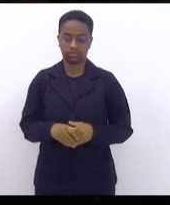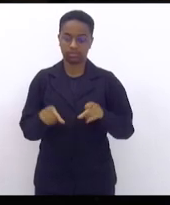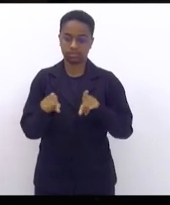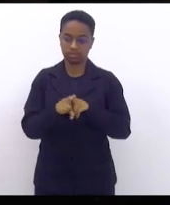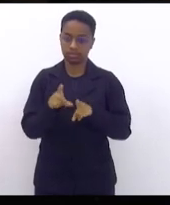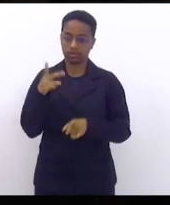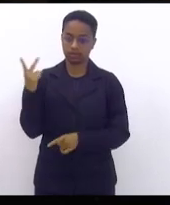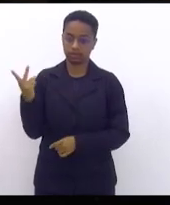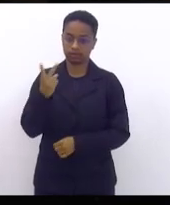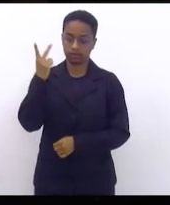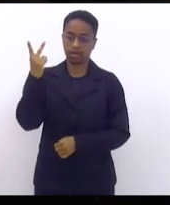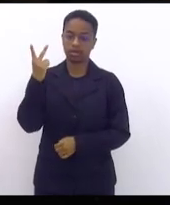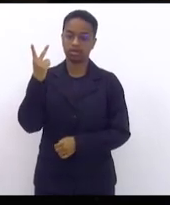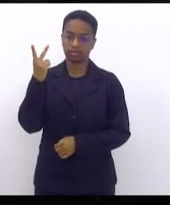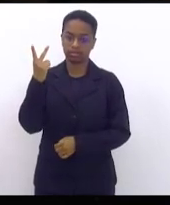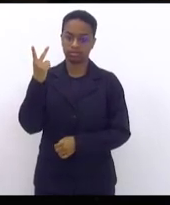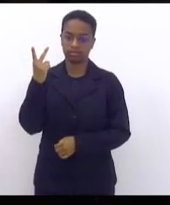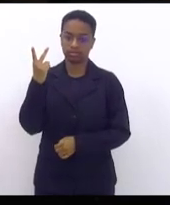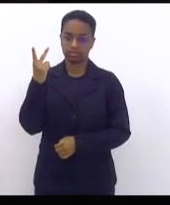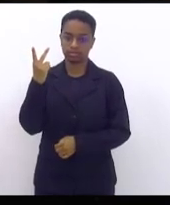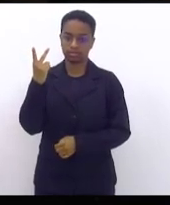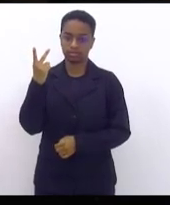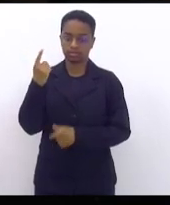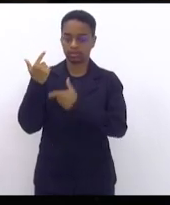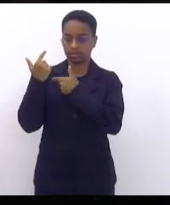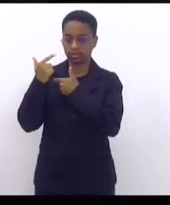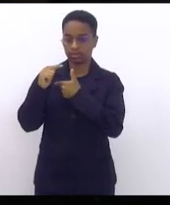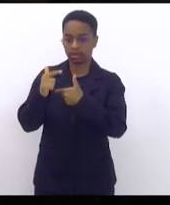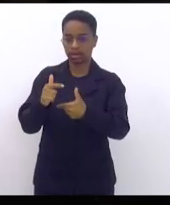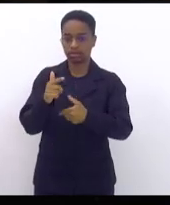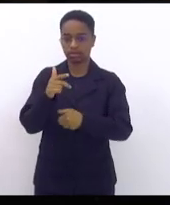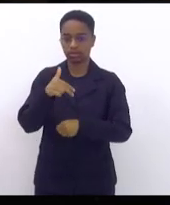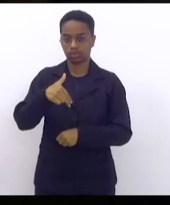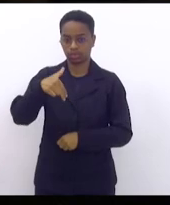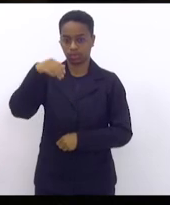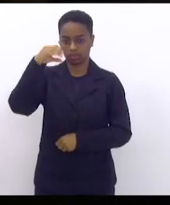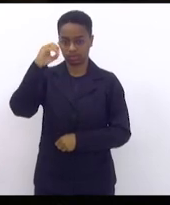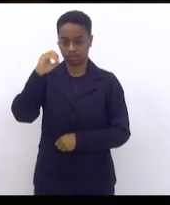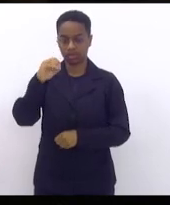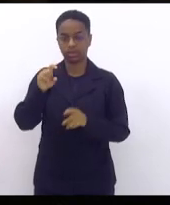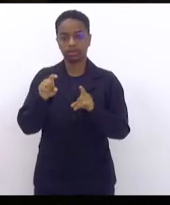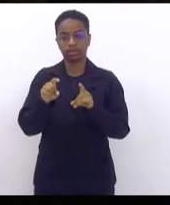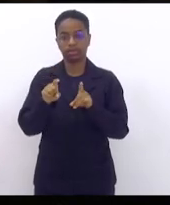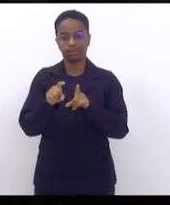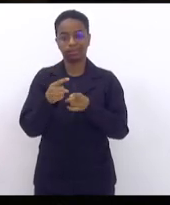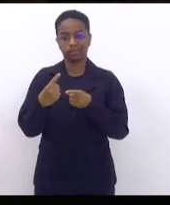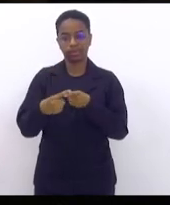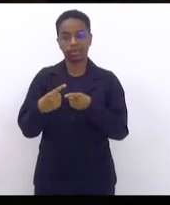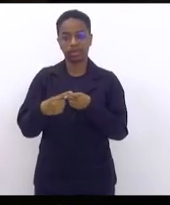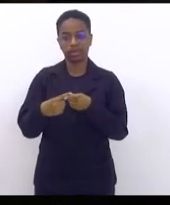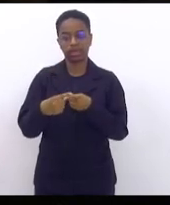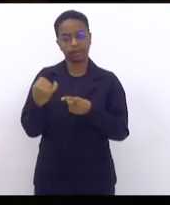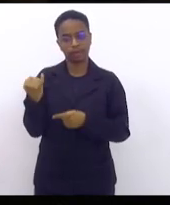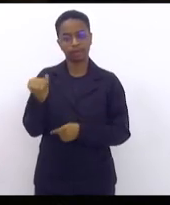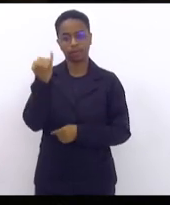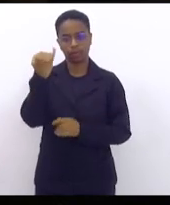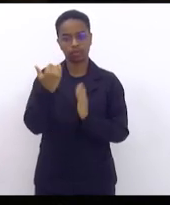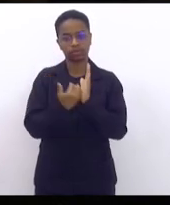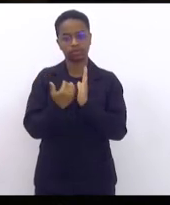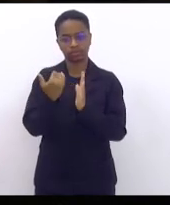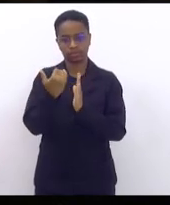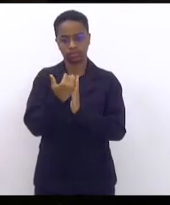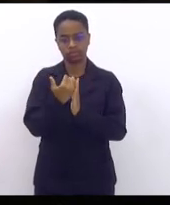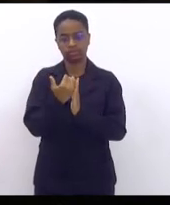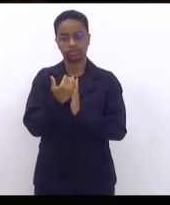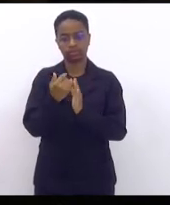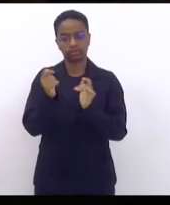valoriza profundamente a tradição nordestina, tão cara e tão importante